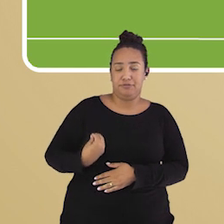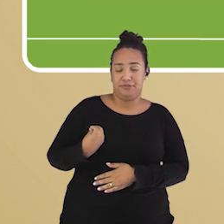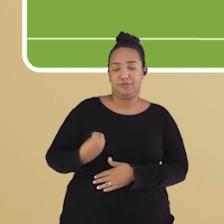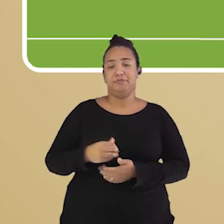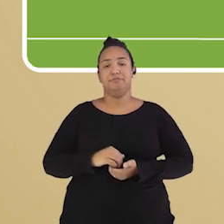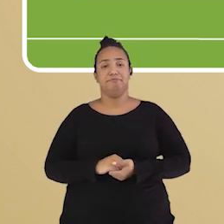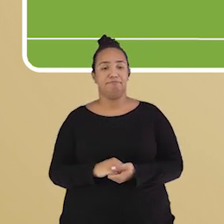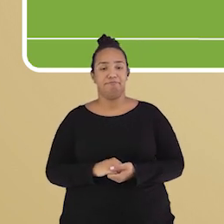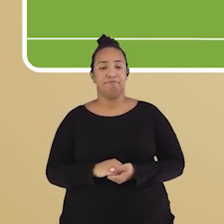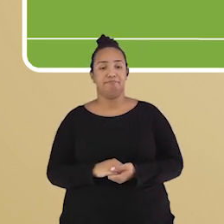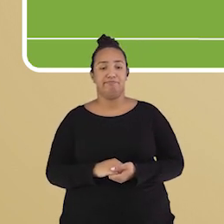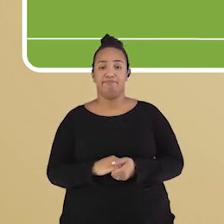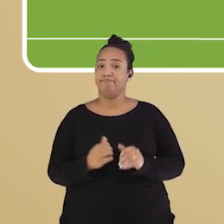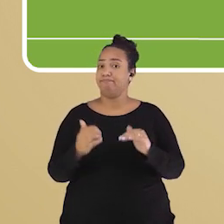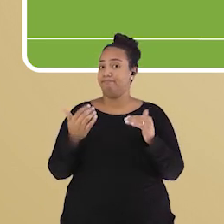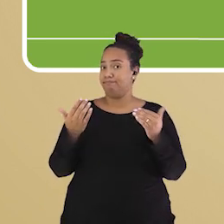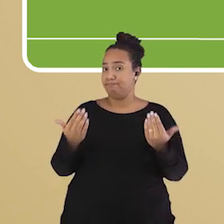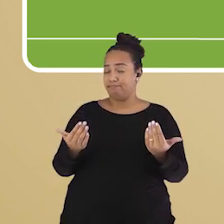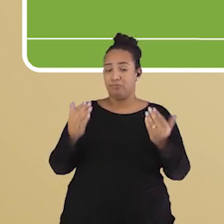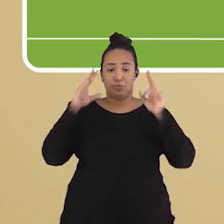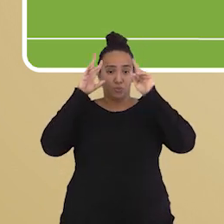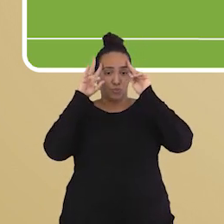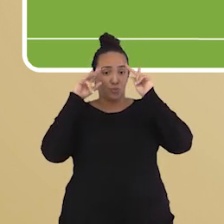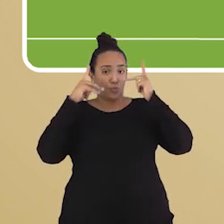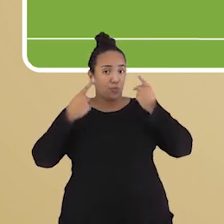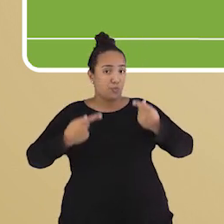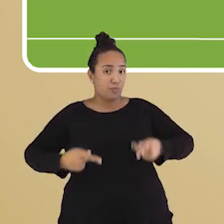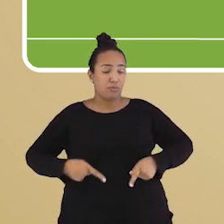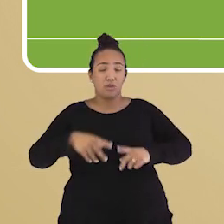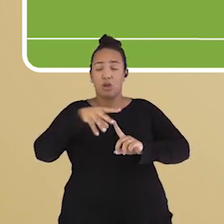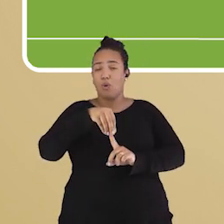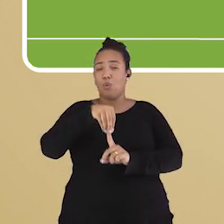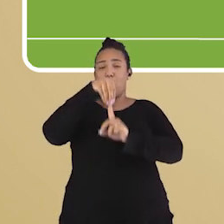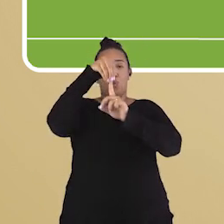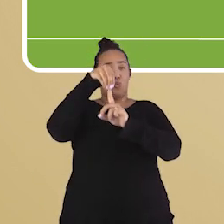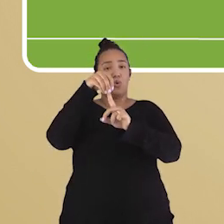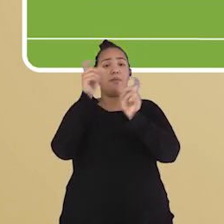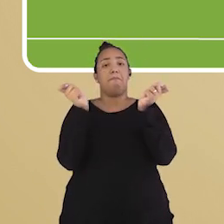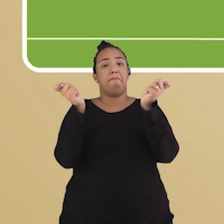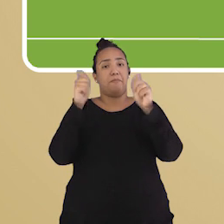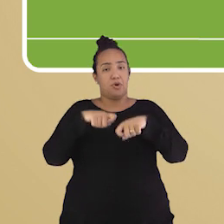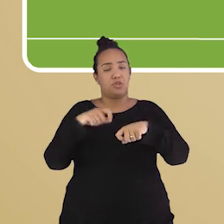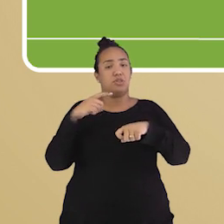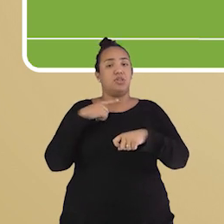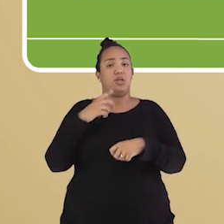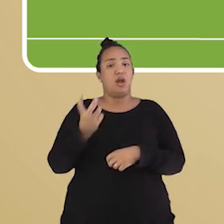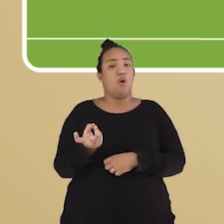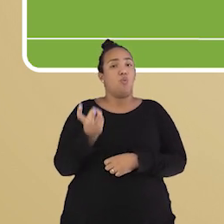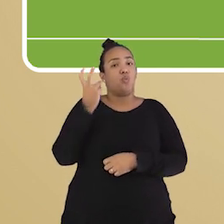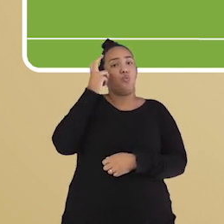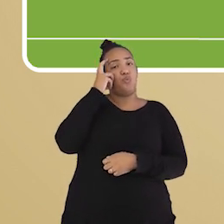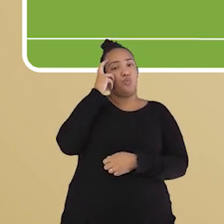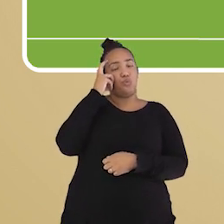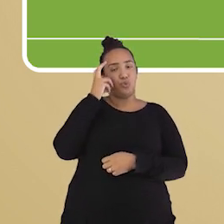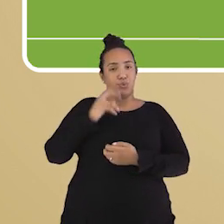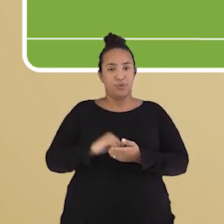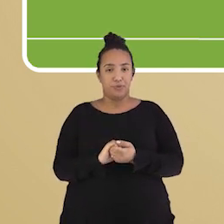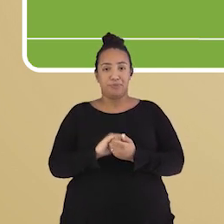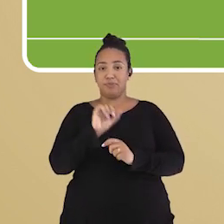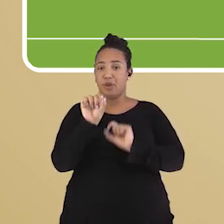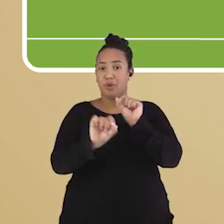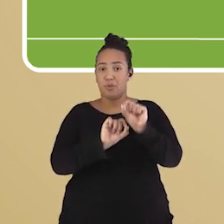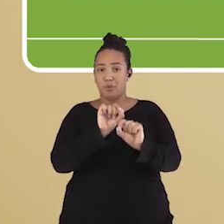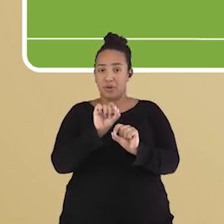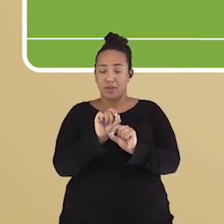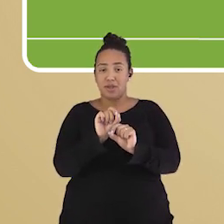a prosperar. Portanto, a espécie humana é a única capaz de produzir a cultura, que é o resultado